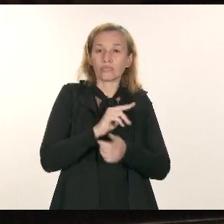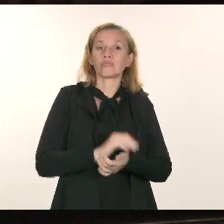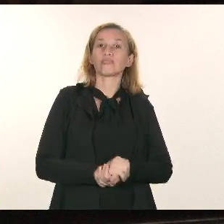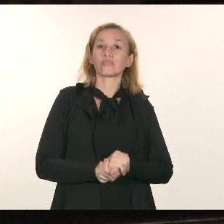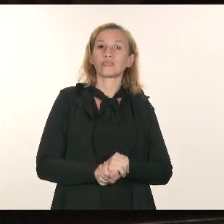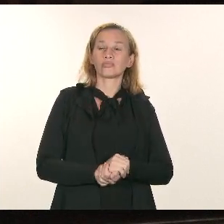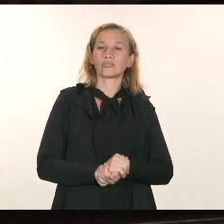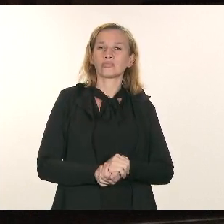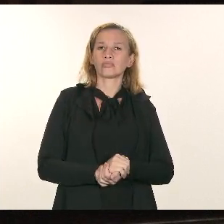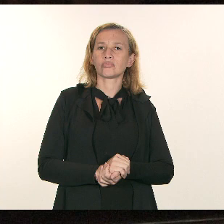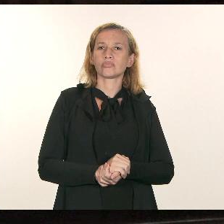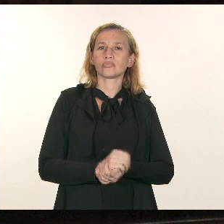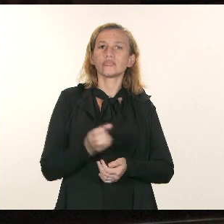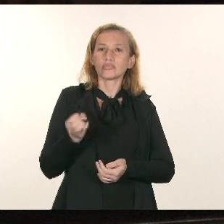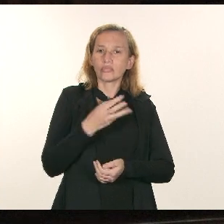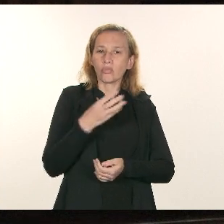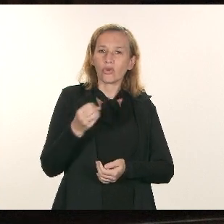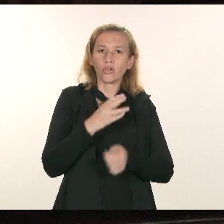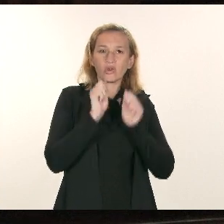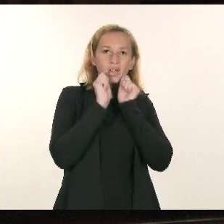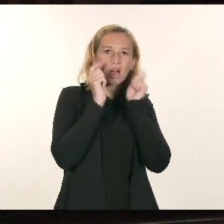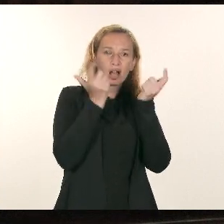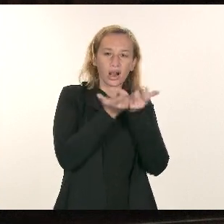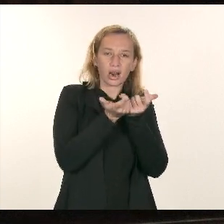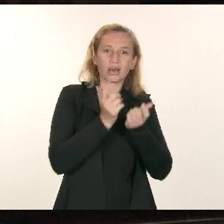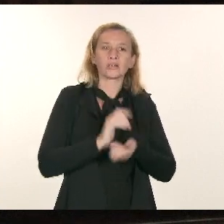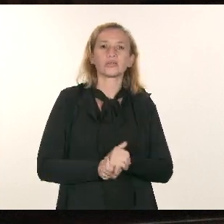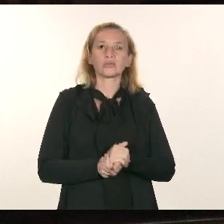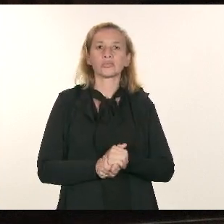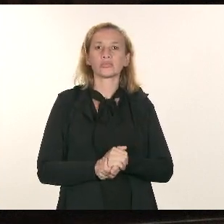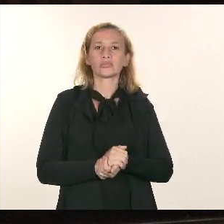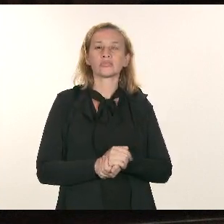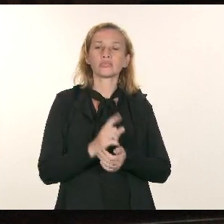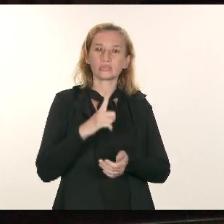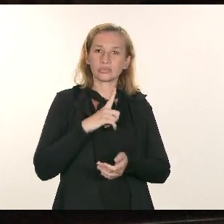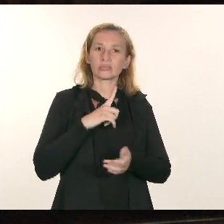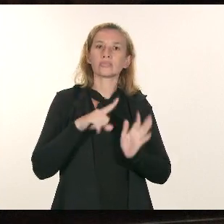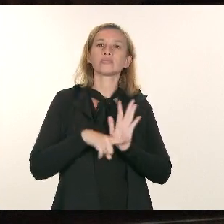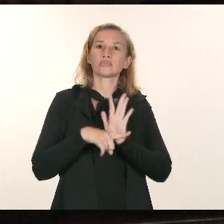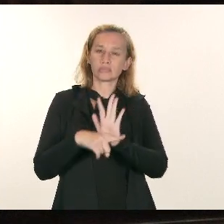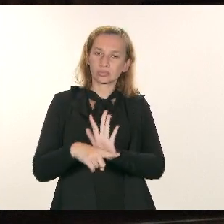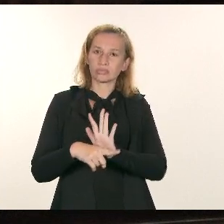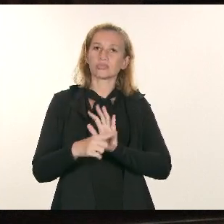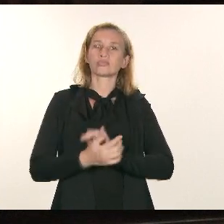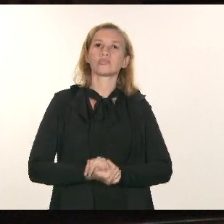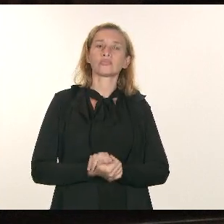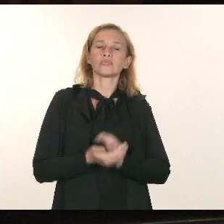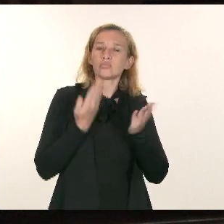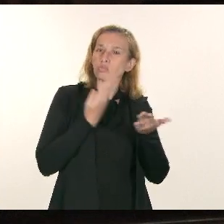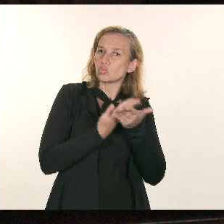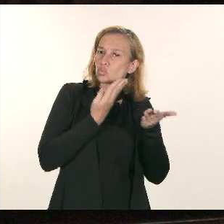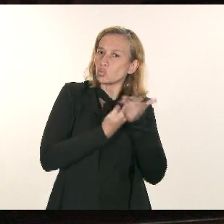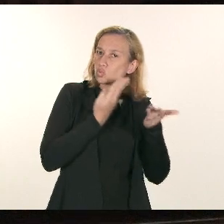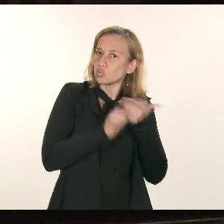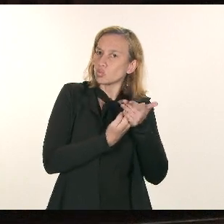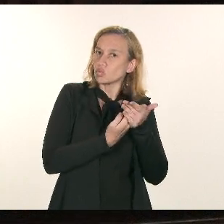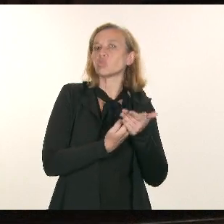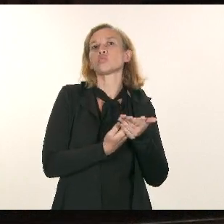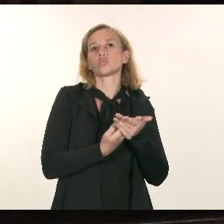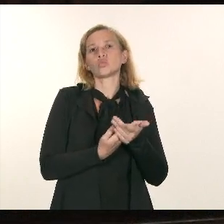implantada recentemente na LERJ e que tem contribuído muito com estudos,